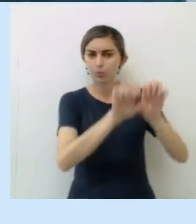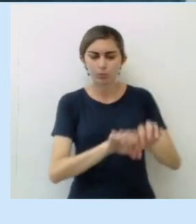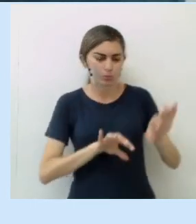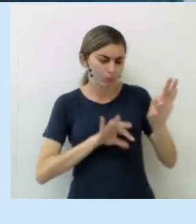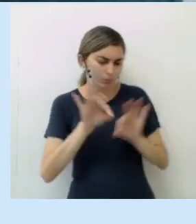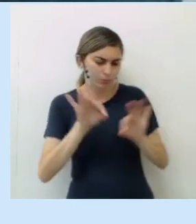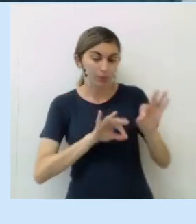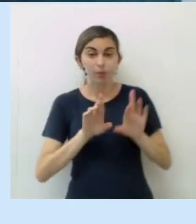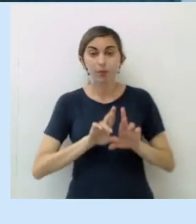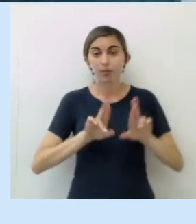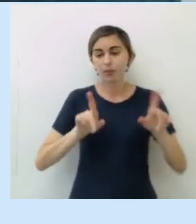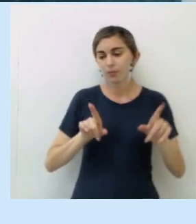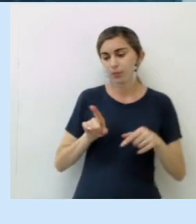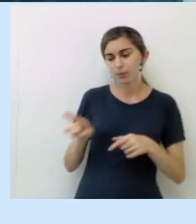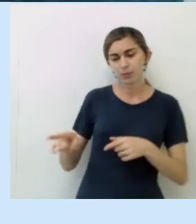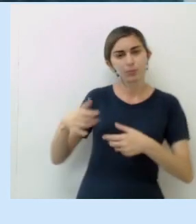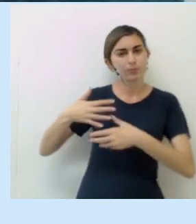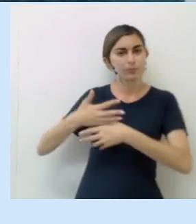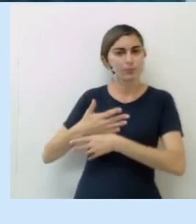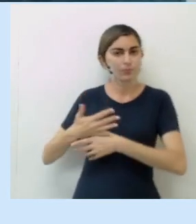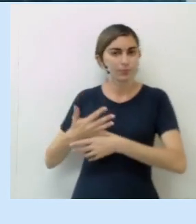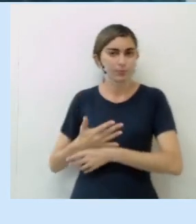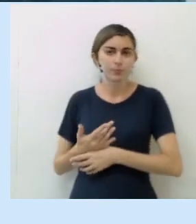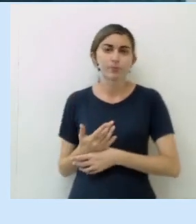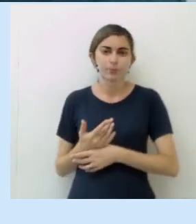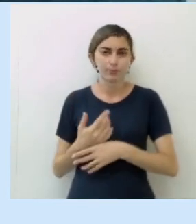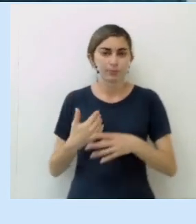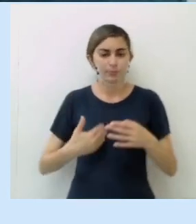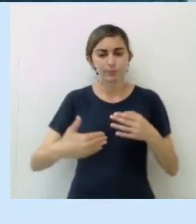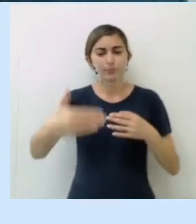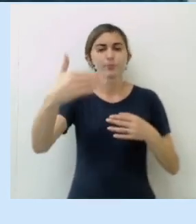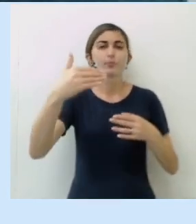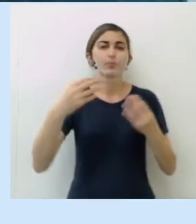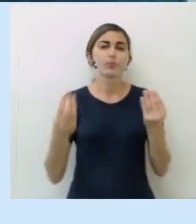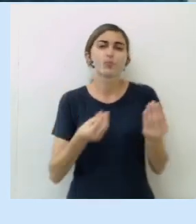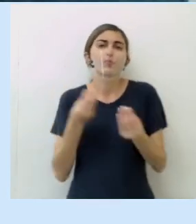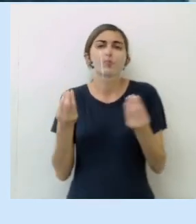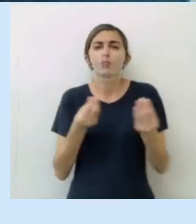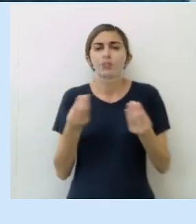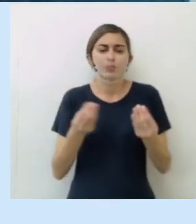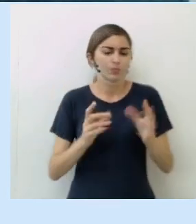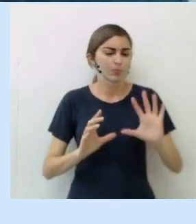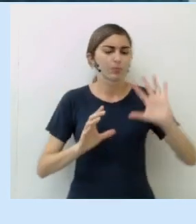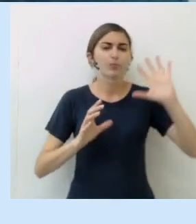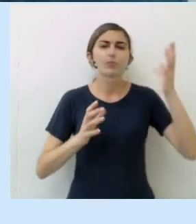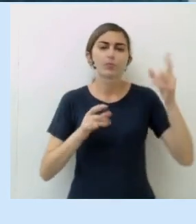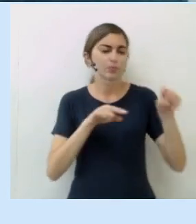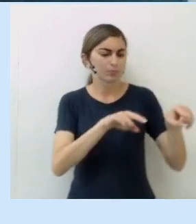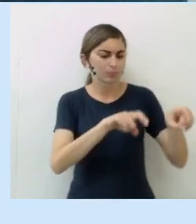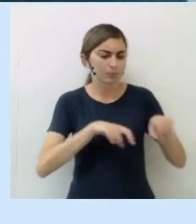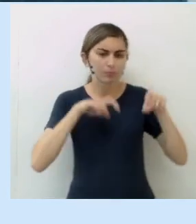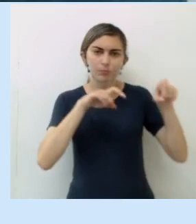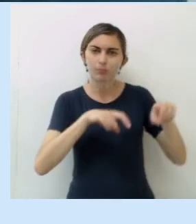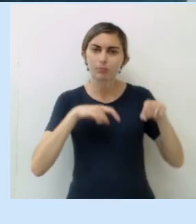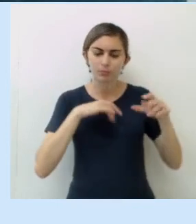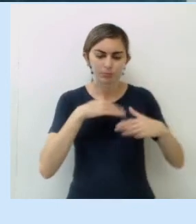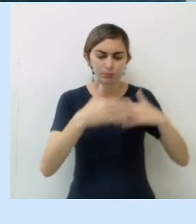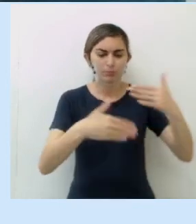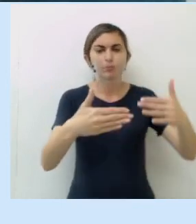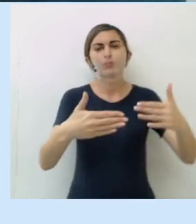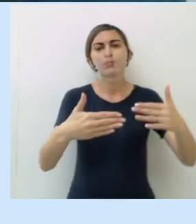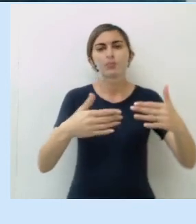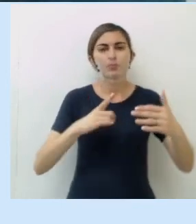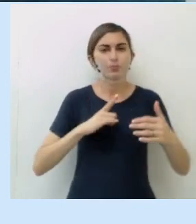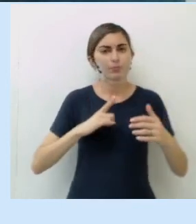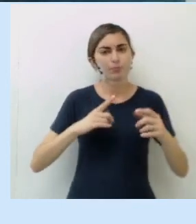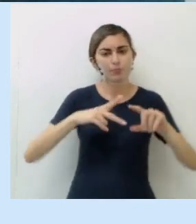estruturação diferenciada a partir daí. Então, como é que houve, na verdade, né, esse processo? Com